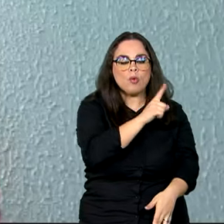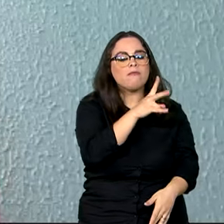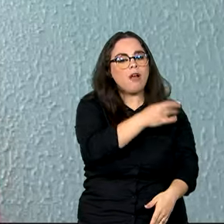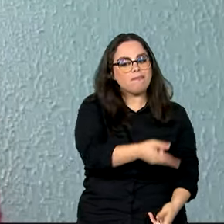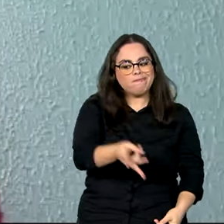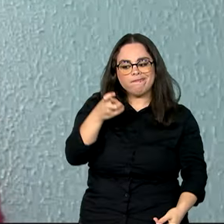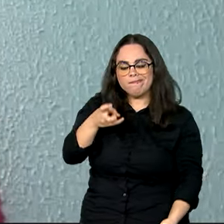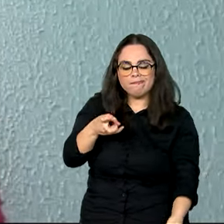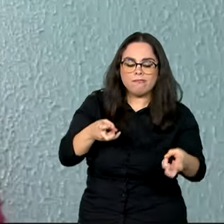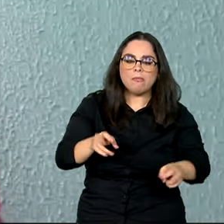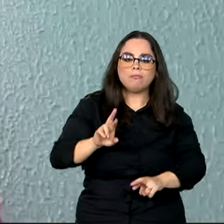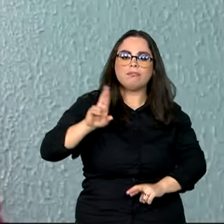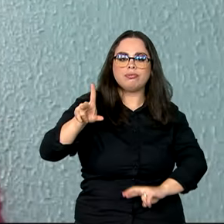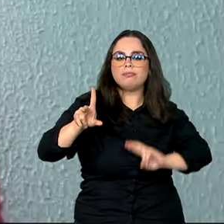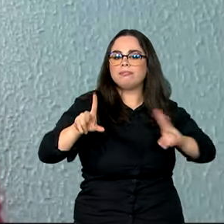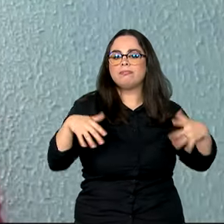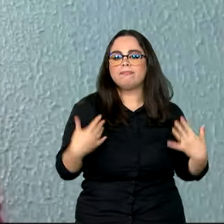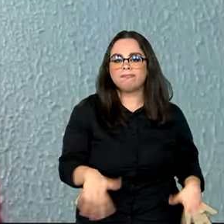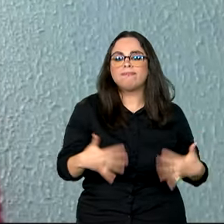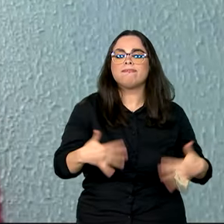ver como vai ser assim,